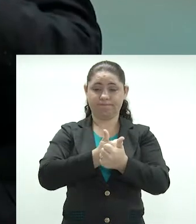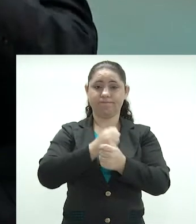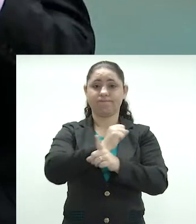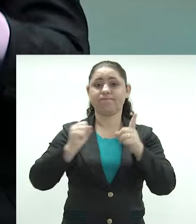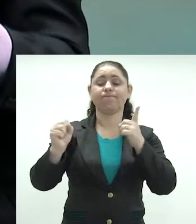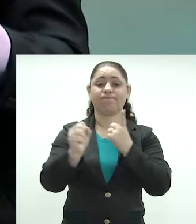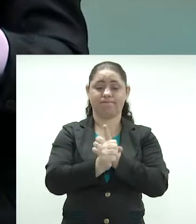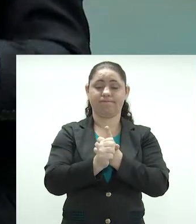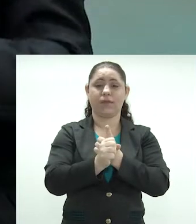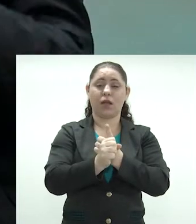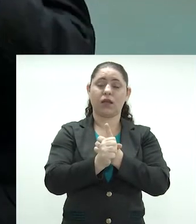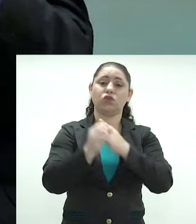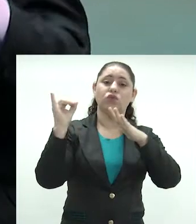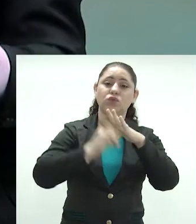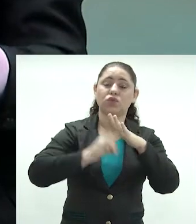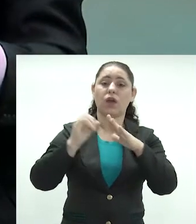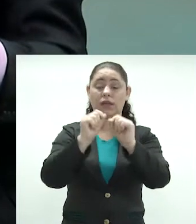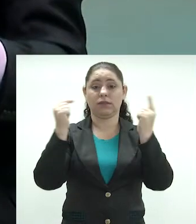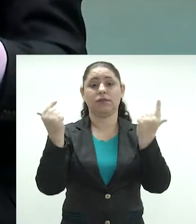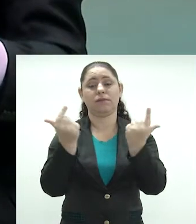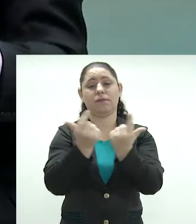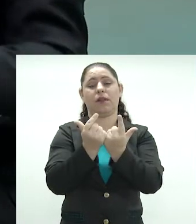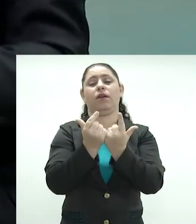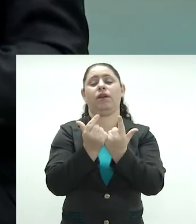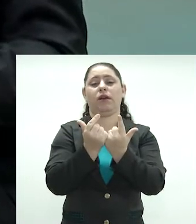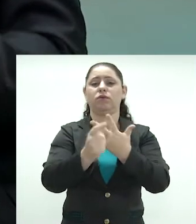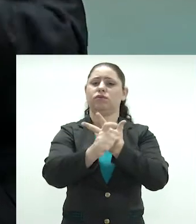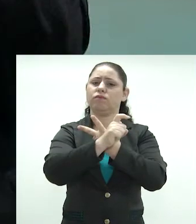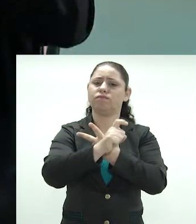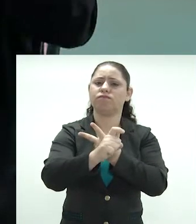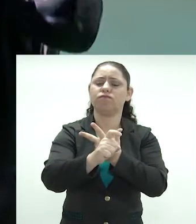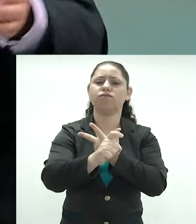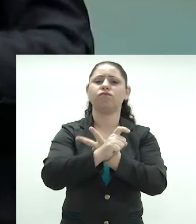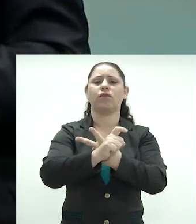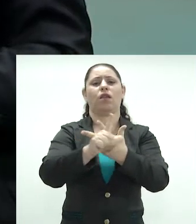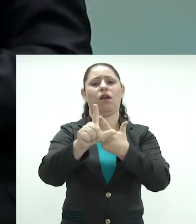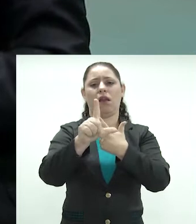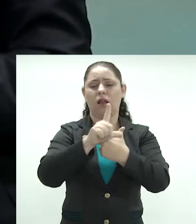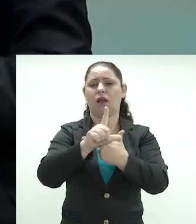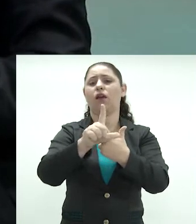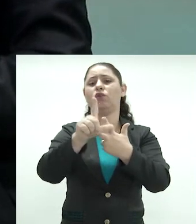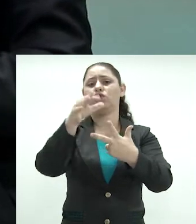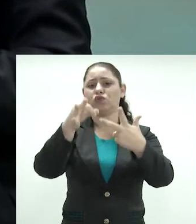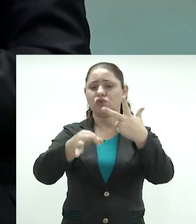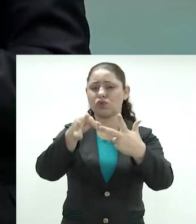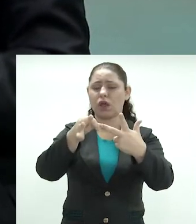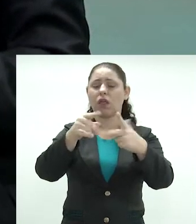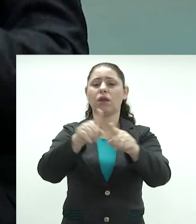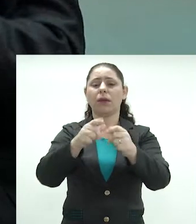de estar mais próximo da sociedade, mais próximo das instituições, Assembleia Legislativa, Poder Executivo,